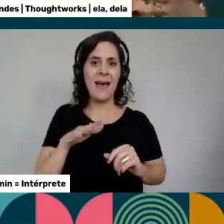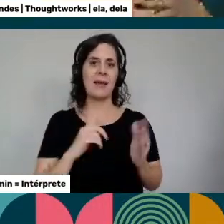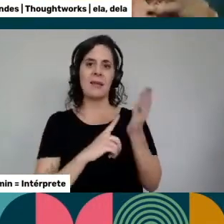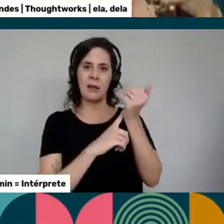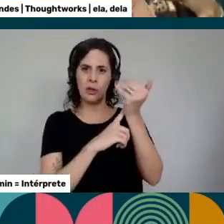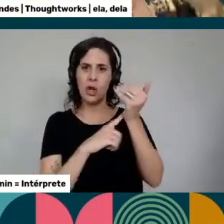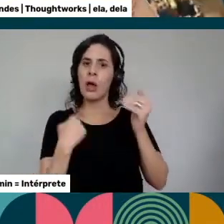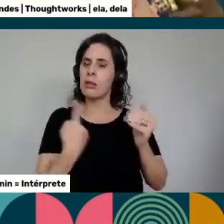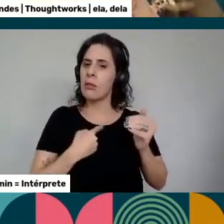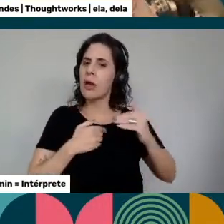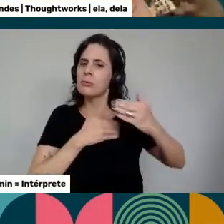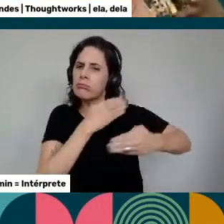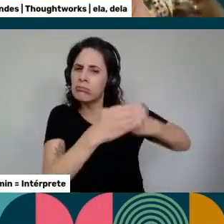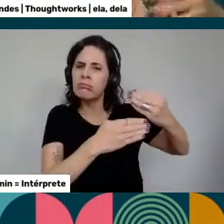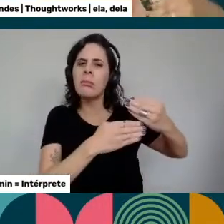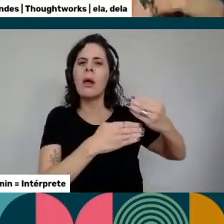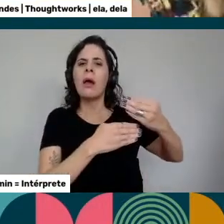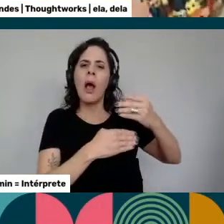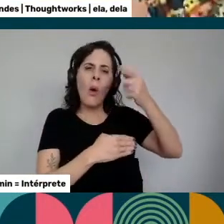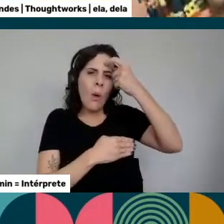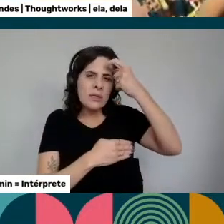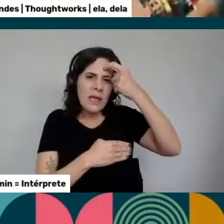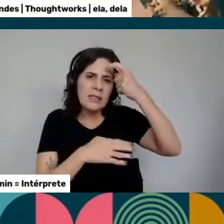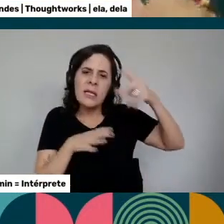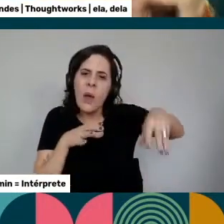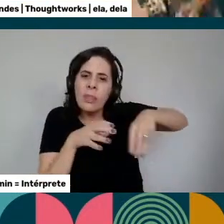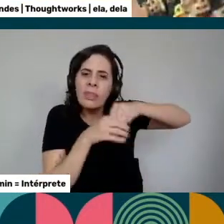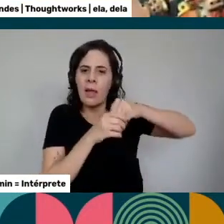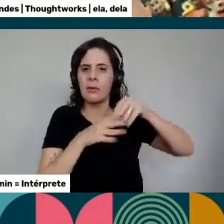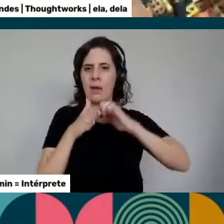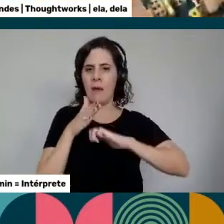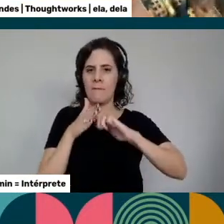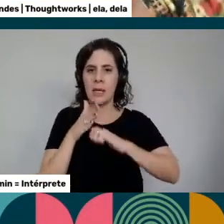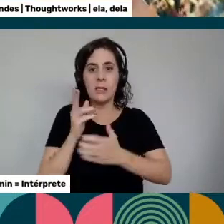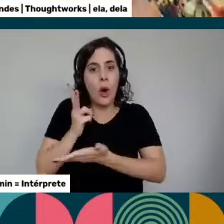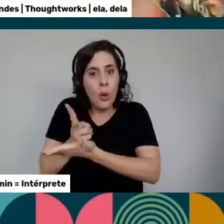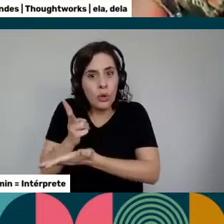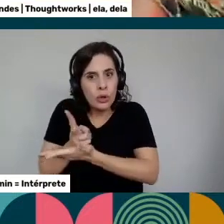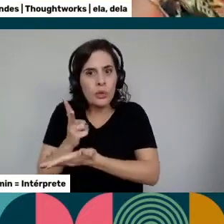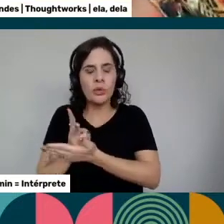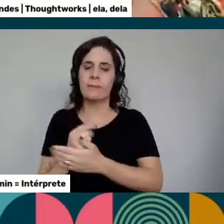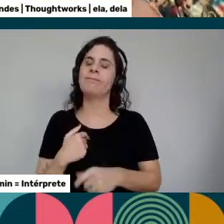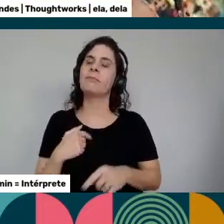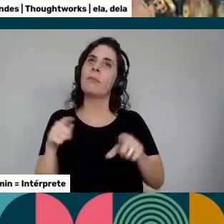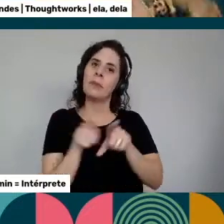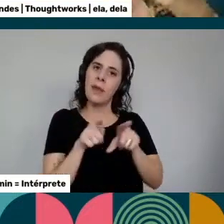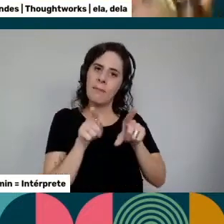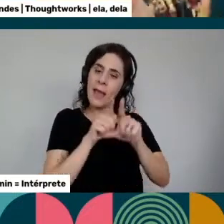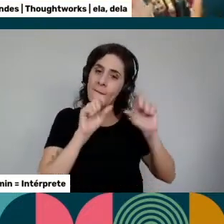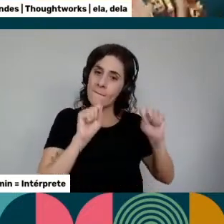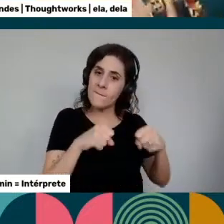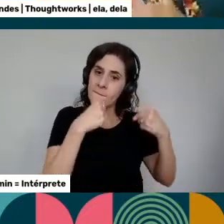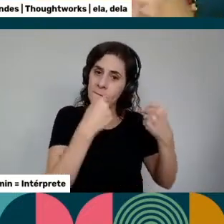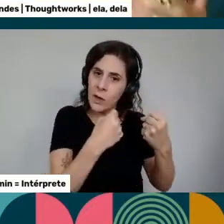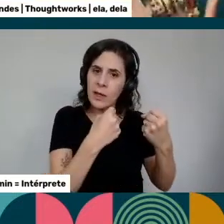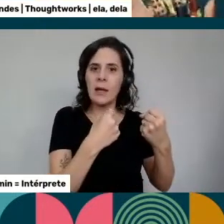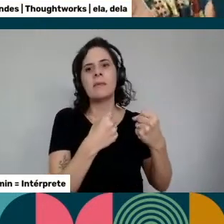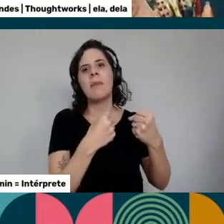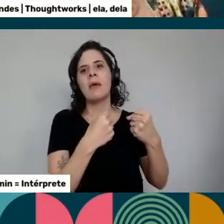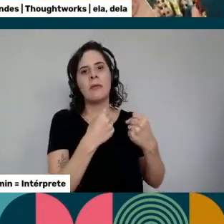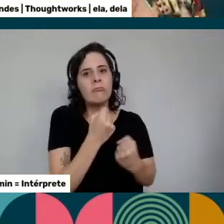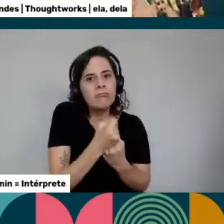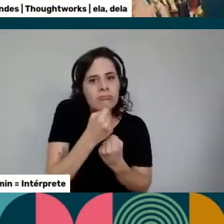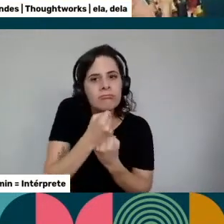de conscientização interna, a gente continua, fortalecimento, agora a gente vai lançar daqui a pouco um guia para os times, como que